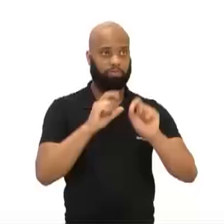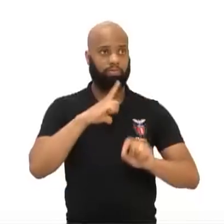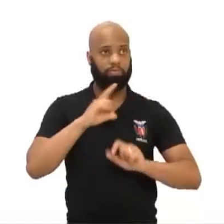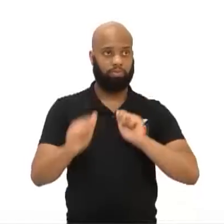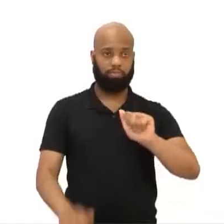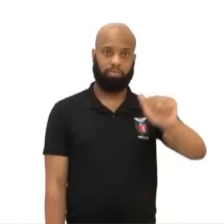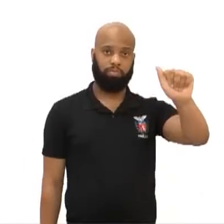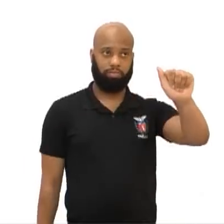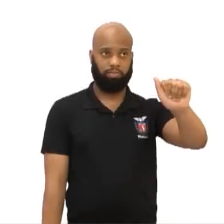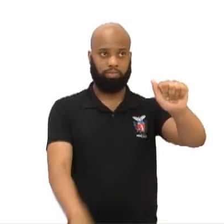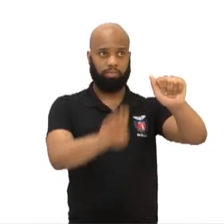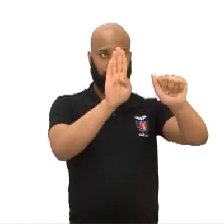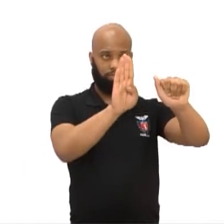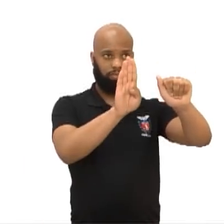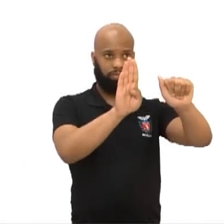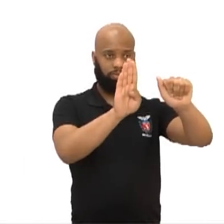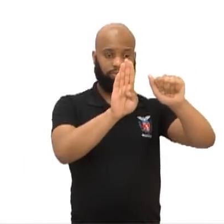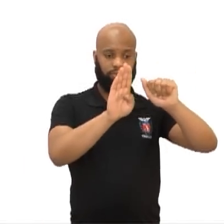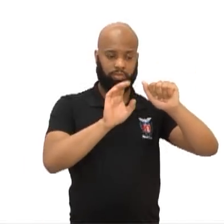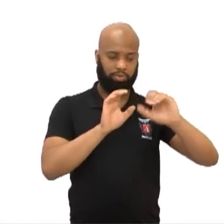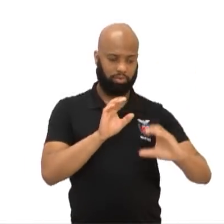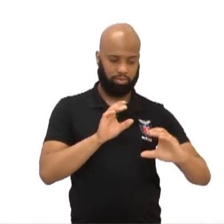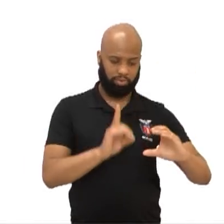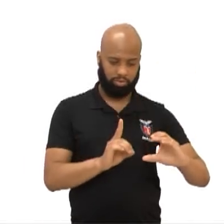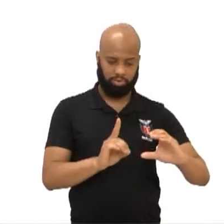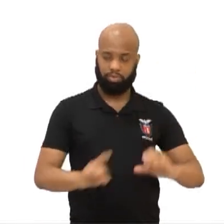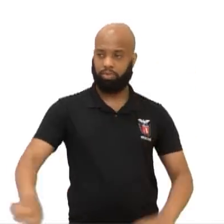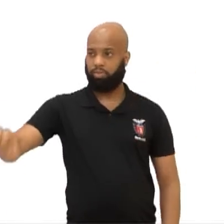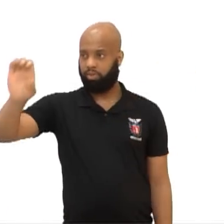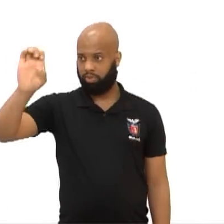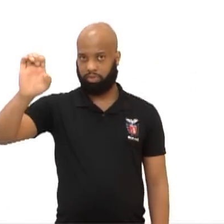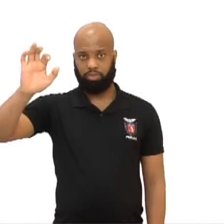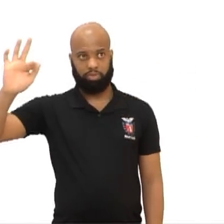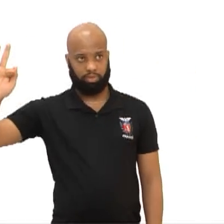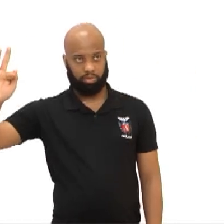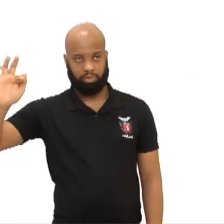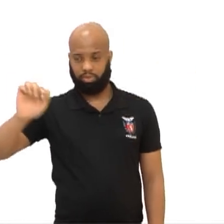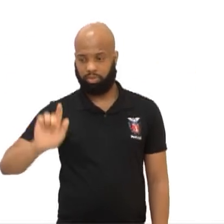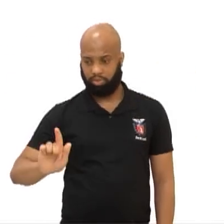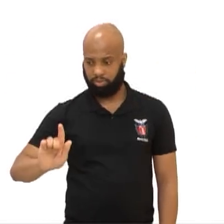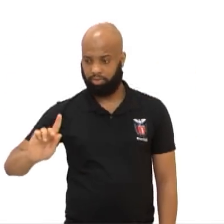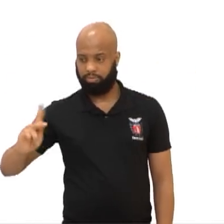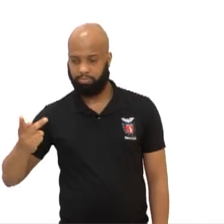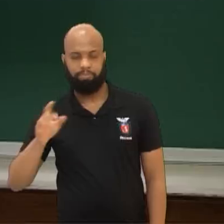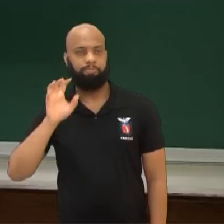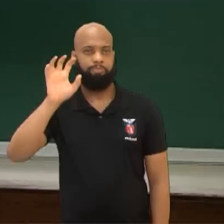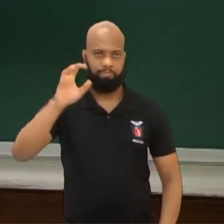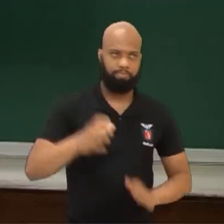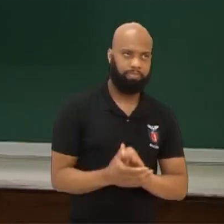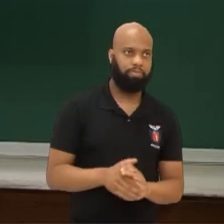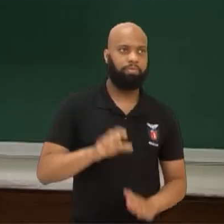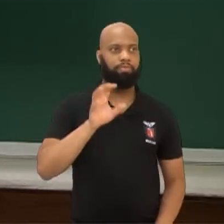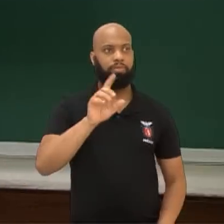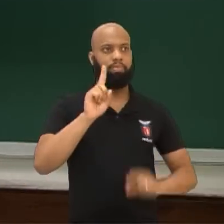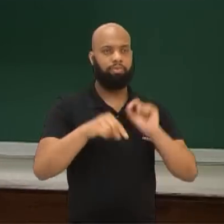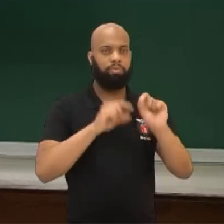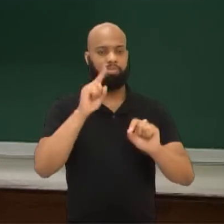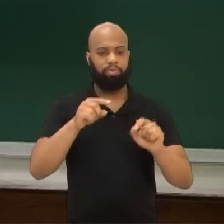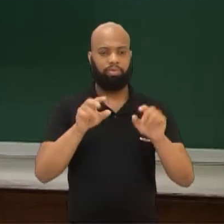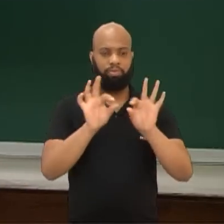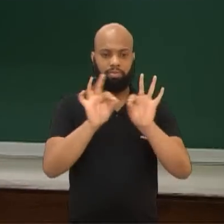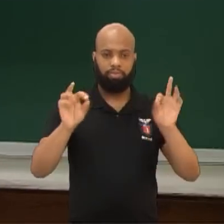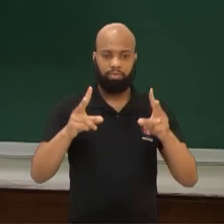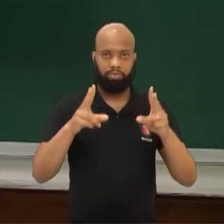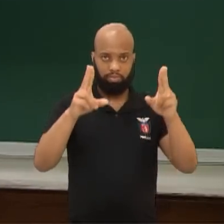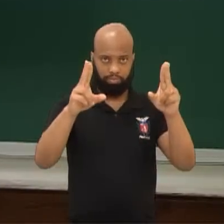para CD, assim como EF está para GH. Tá? Então, esses são os